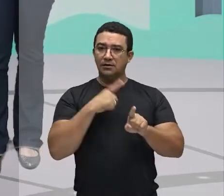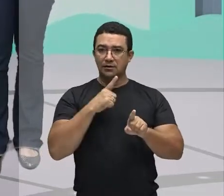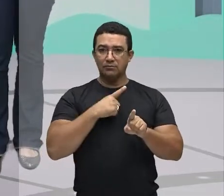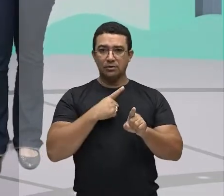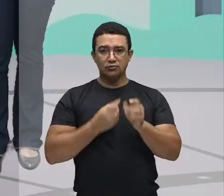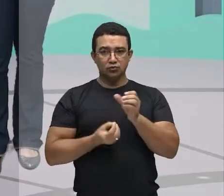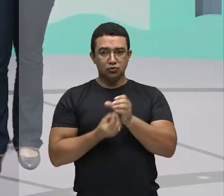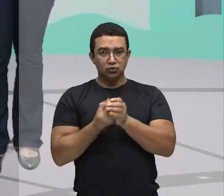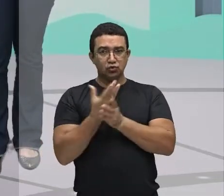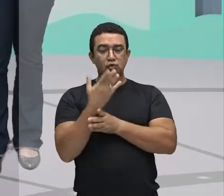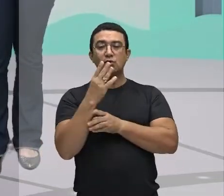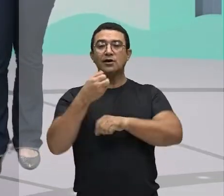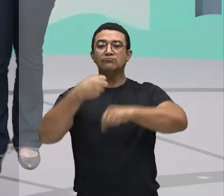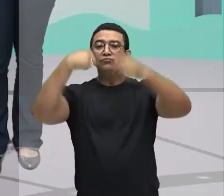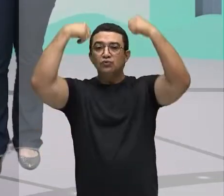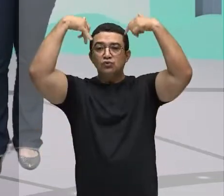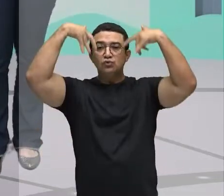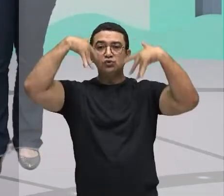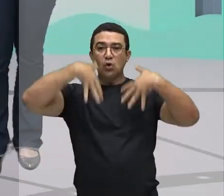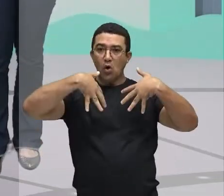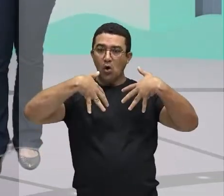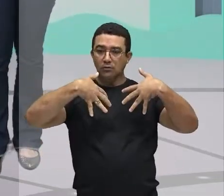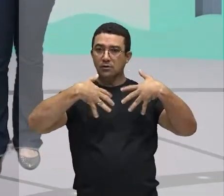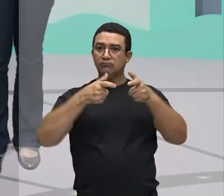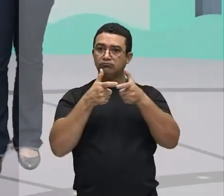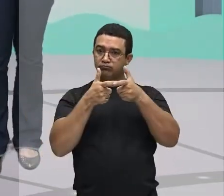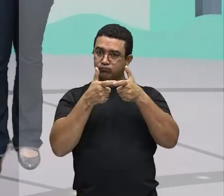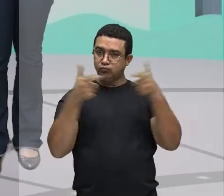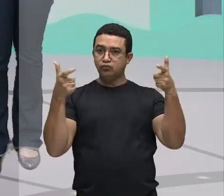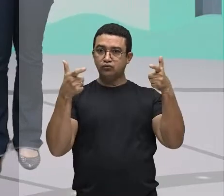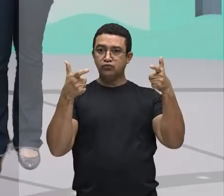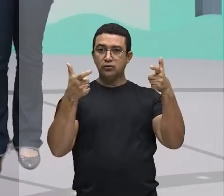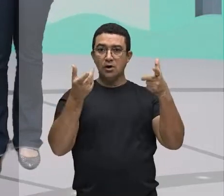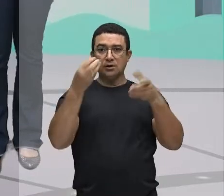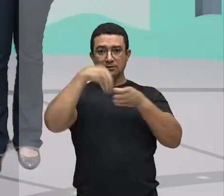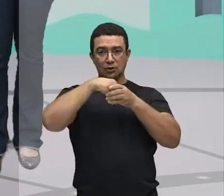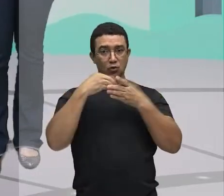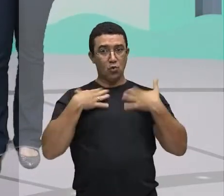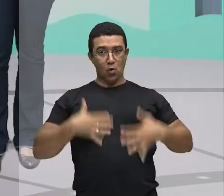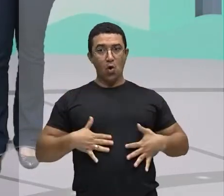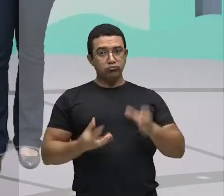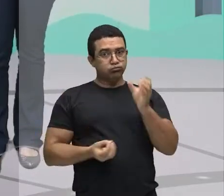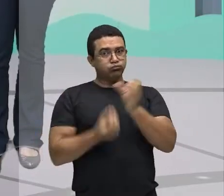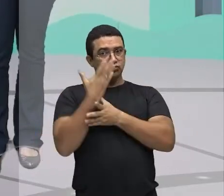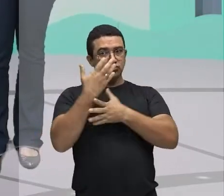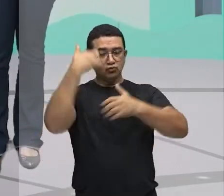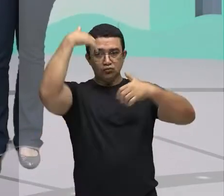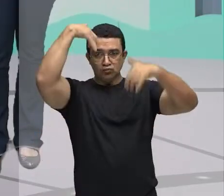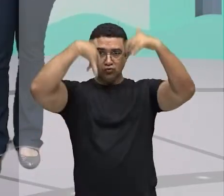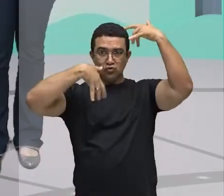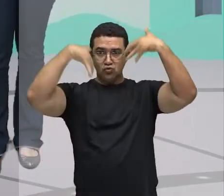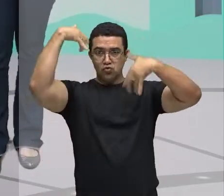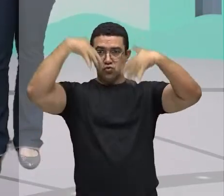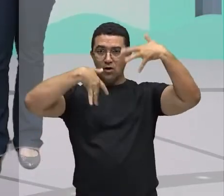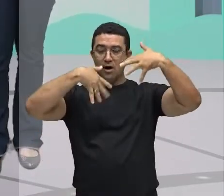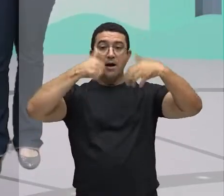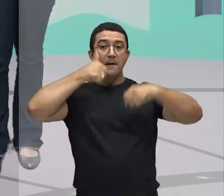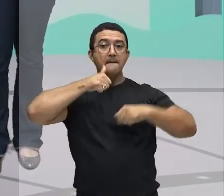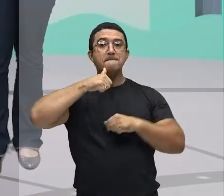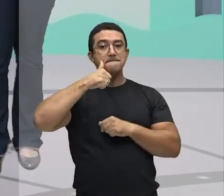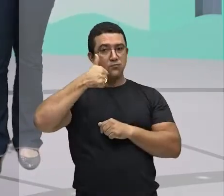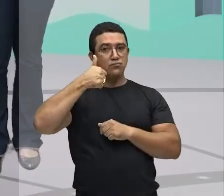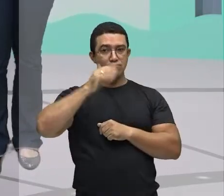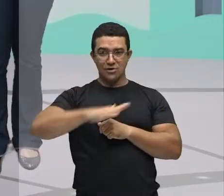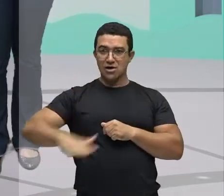da sudorese. O que é aumento da sudorese? É o aumento da produção de suor. A menina passa a suar mais,